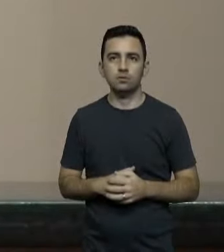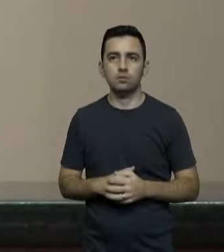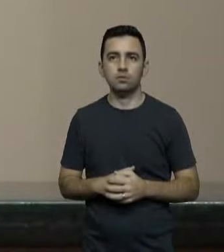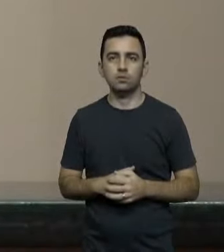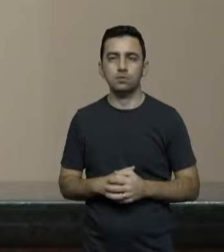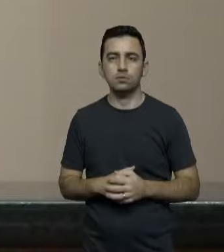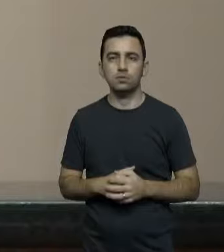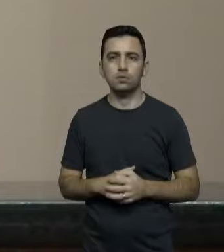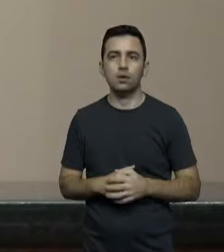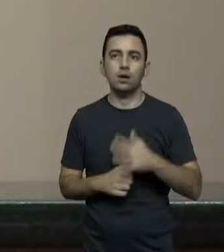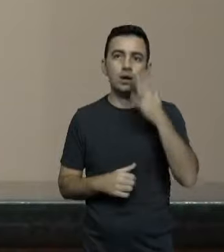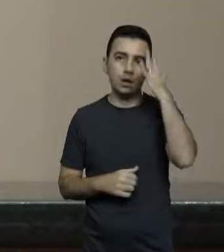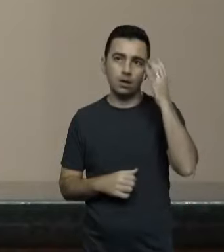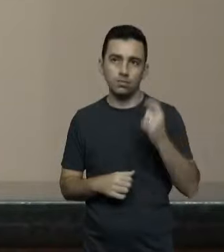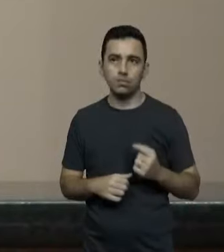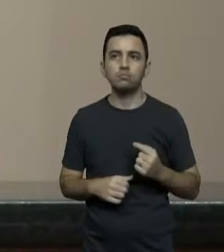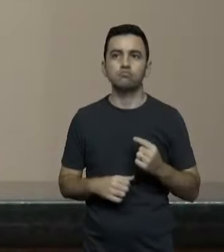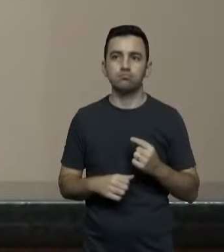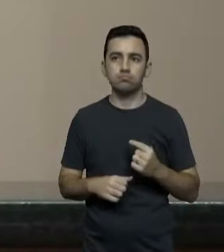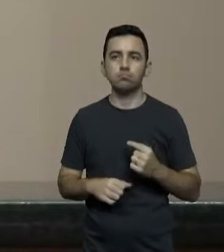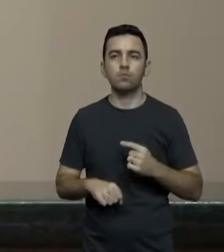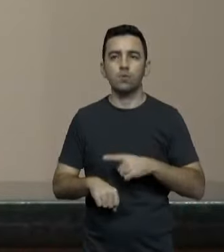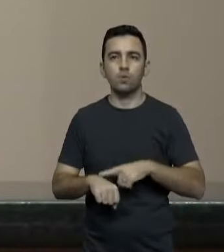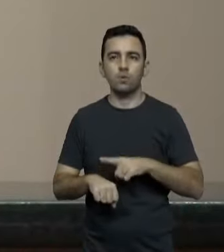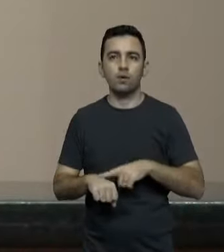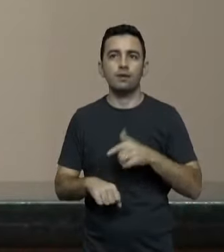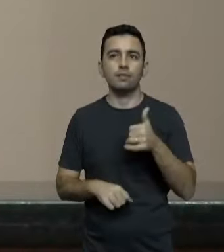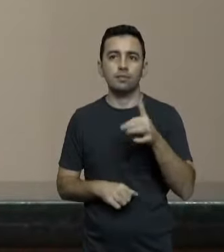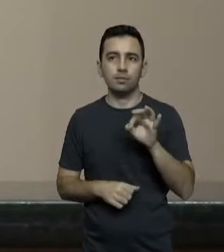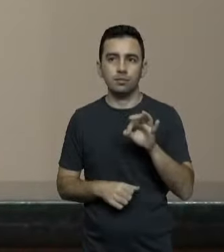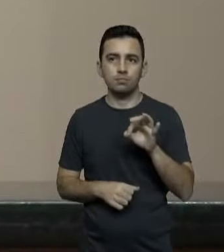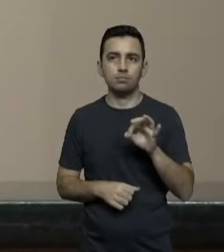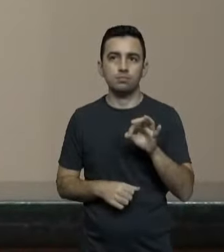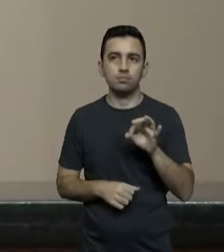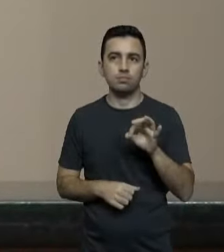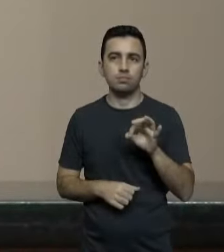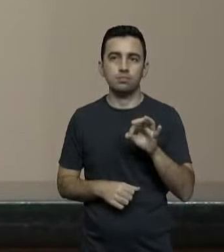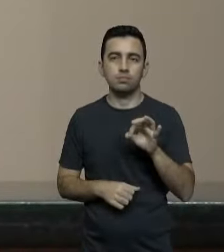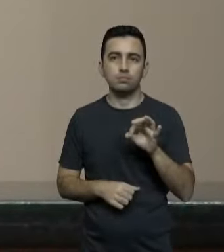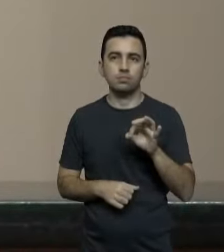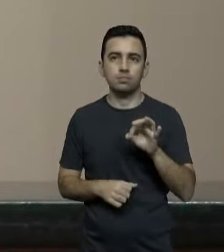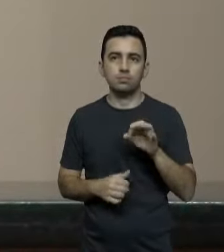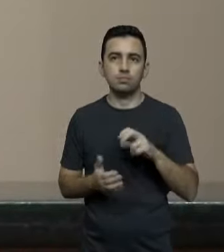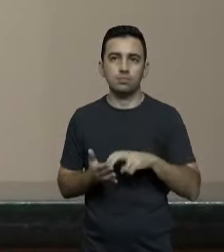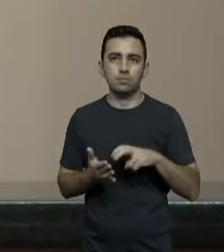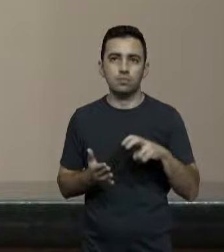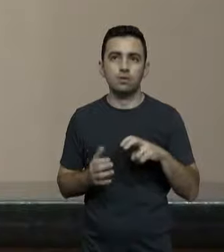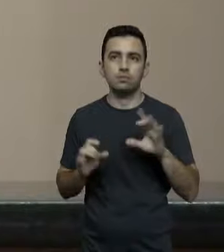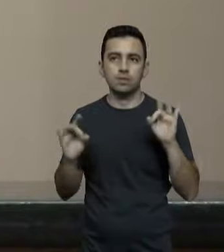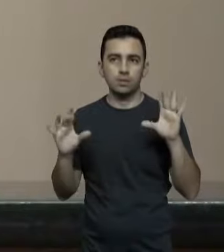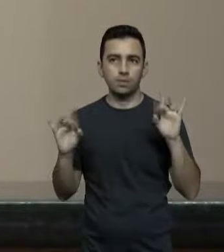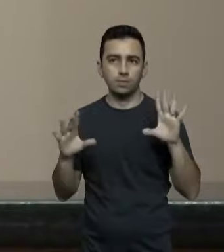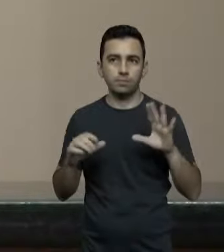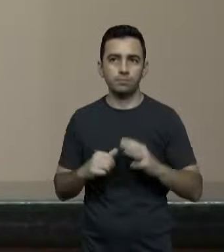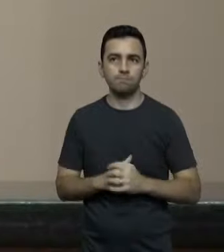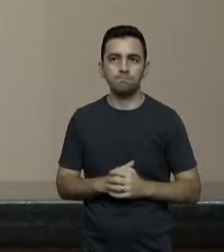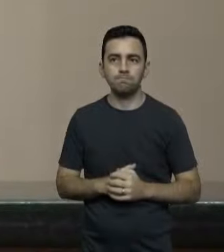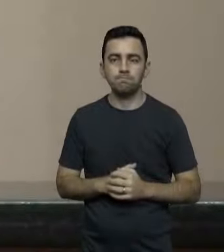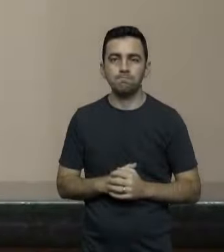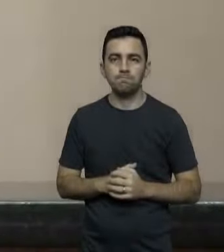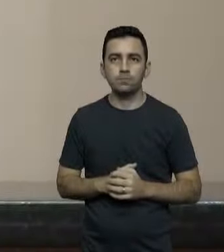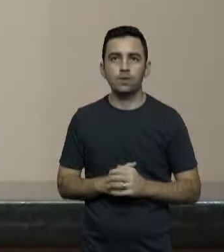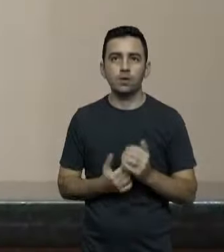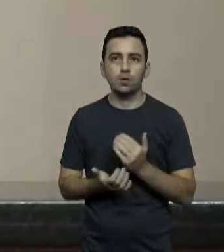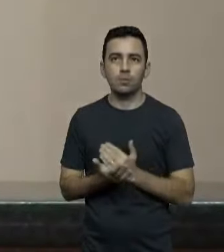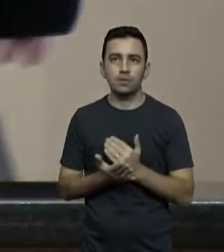ordinária amanhã às 10 horas em calendário especial. Amanhã nós iniciamos